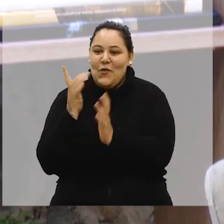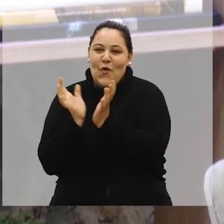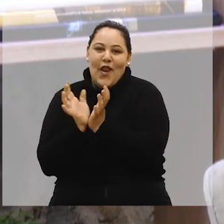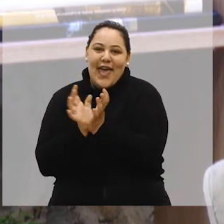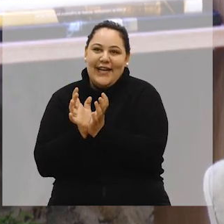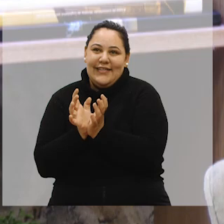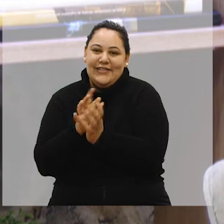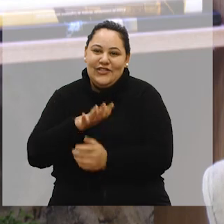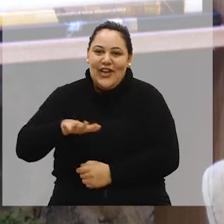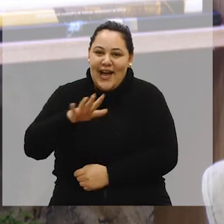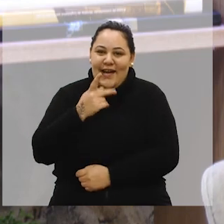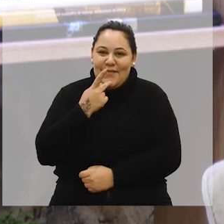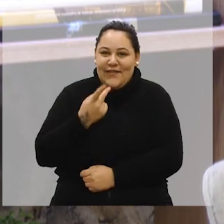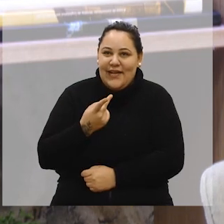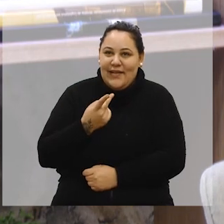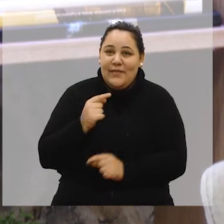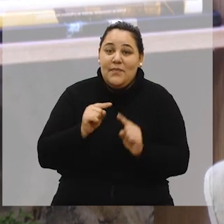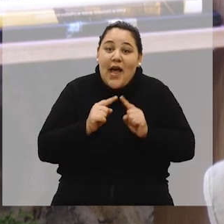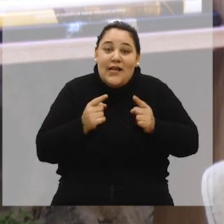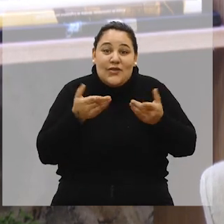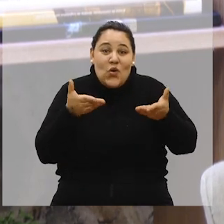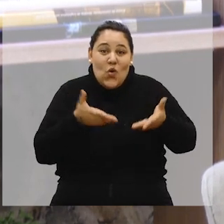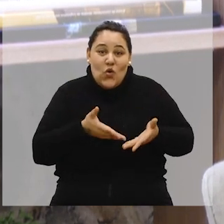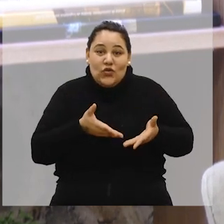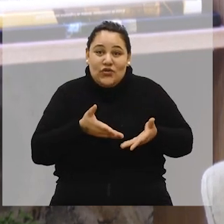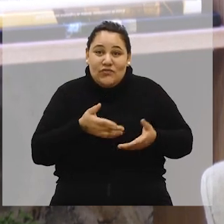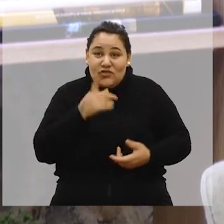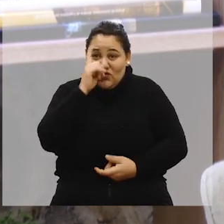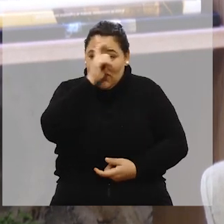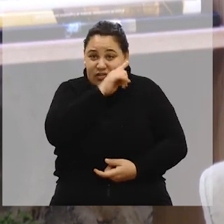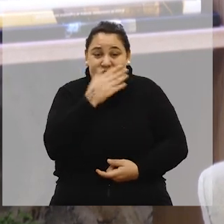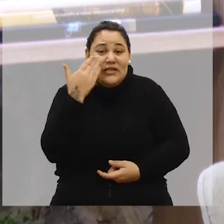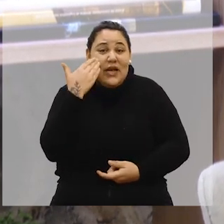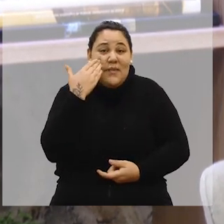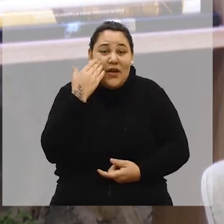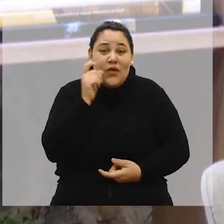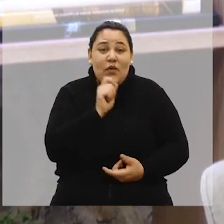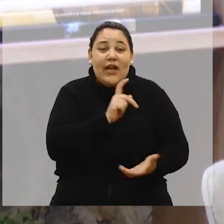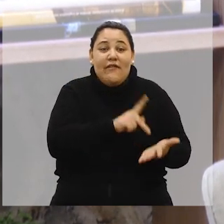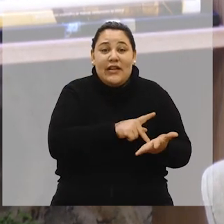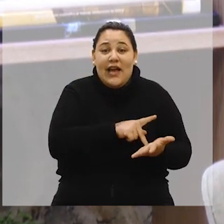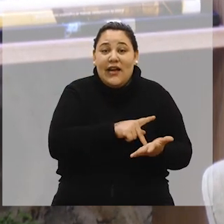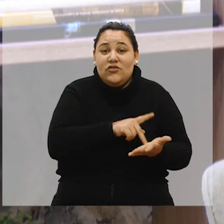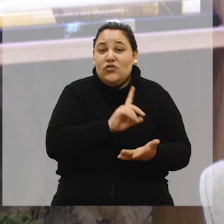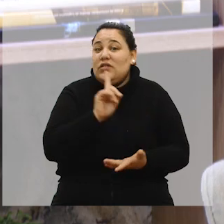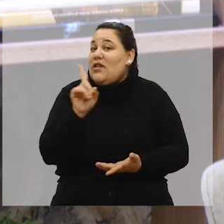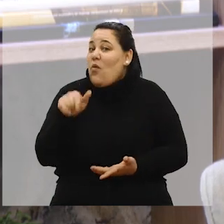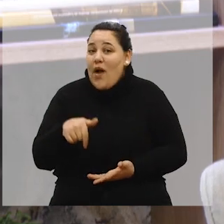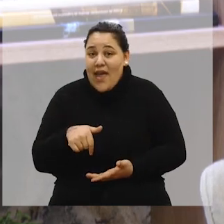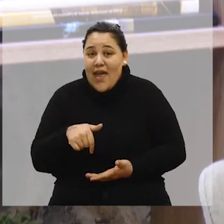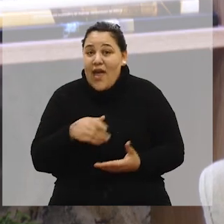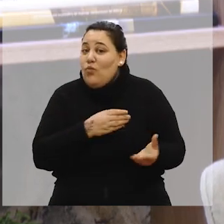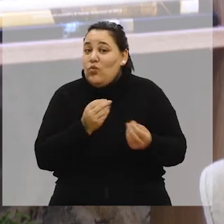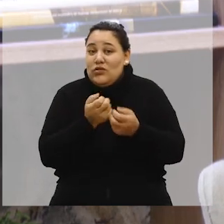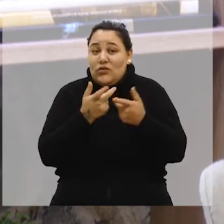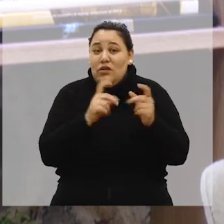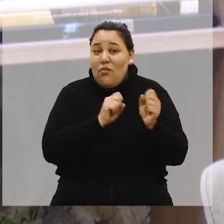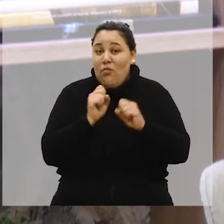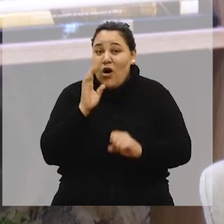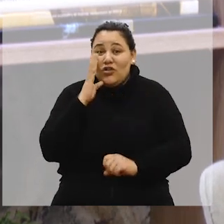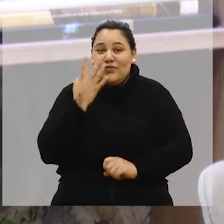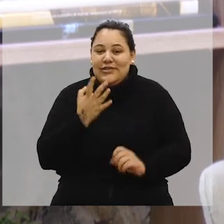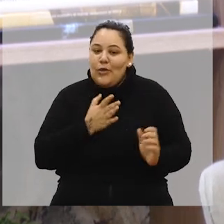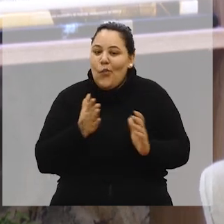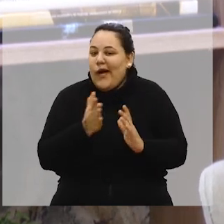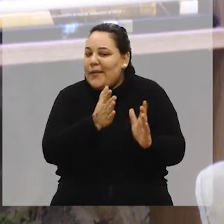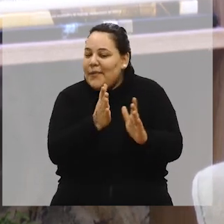aqui para me dizer, mas hoje em dia, com a dificuldade de saber o que é verdade e o que não é, muitas coisas podem acontecer no meio